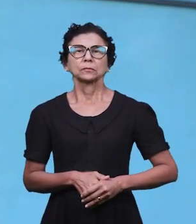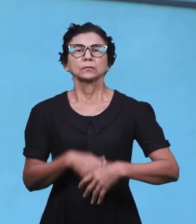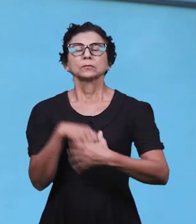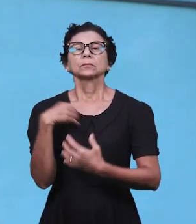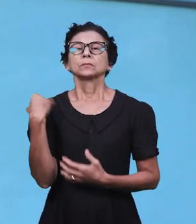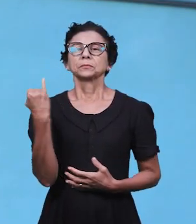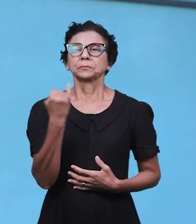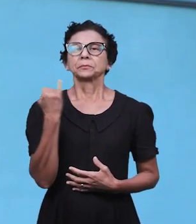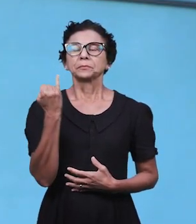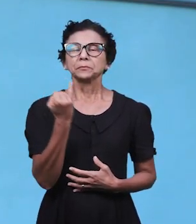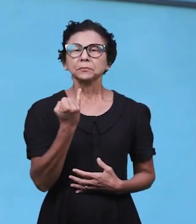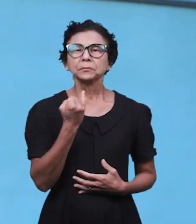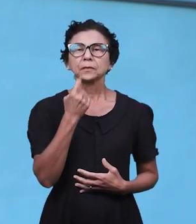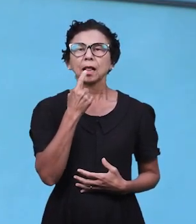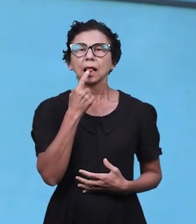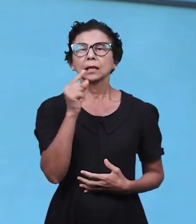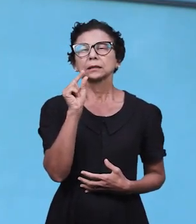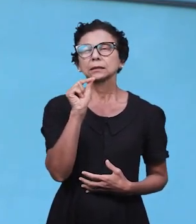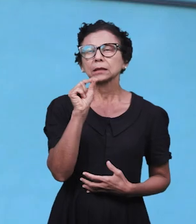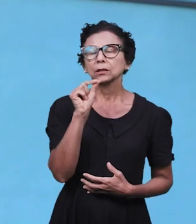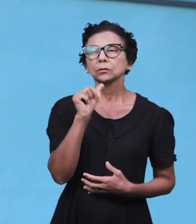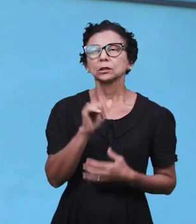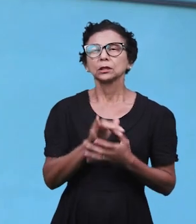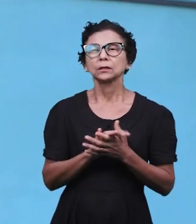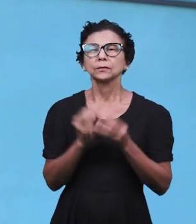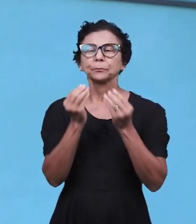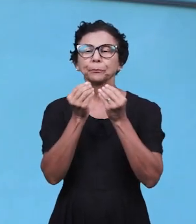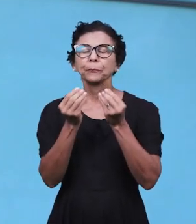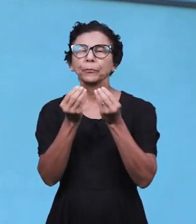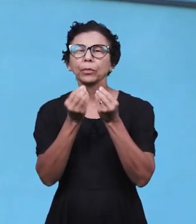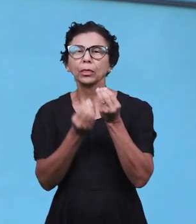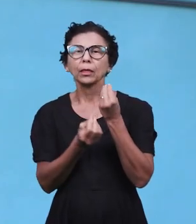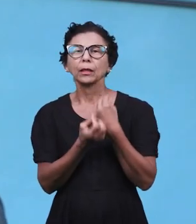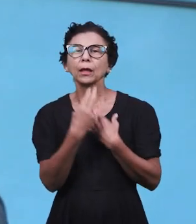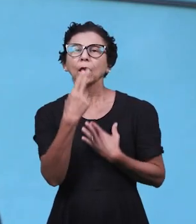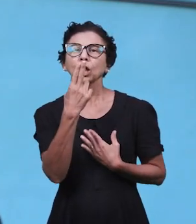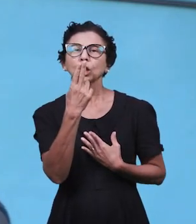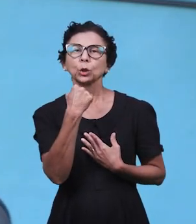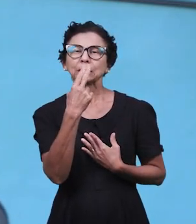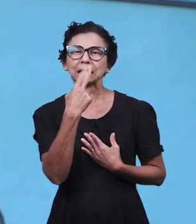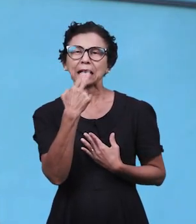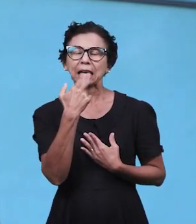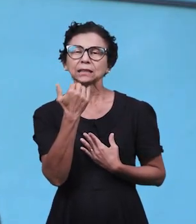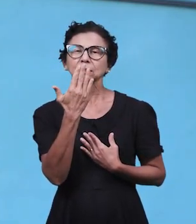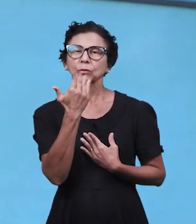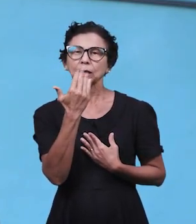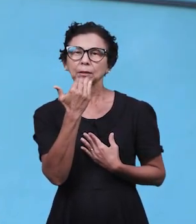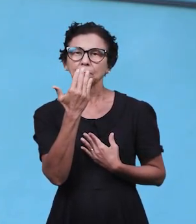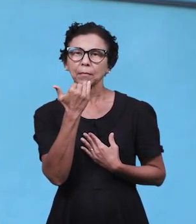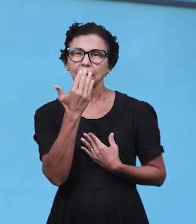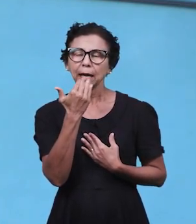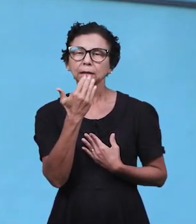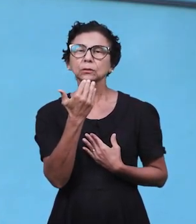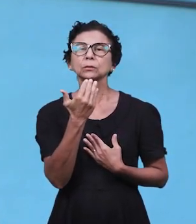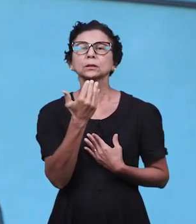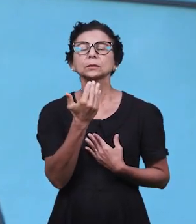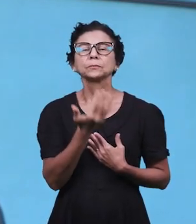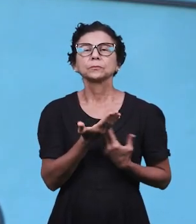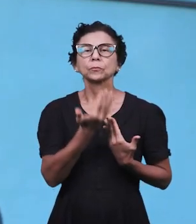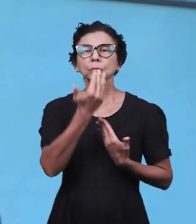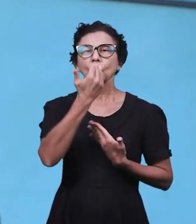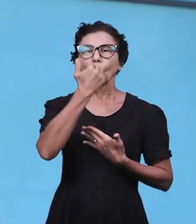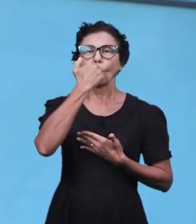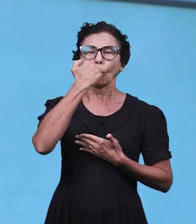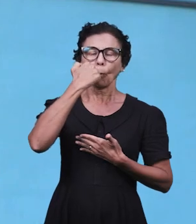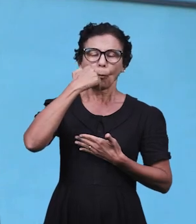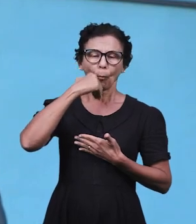essa função de levar esse alimento de forma correta para que os nutrientes daquele alimento que a gente consumiu